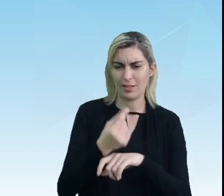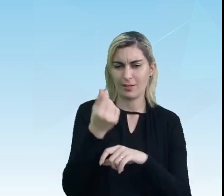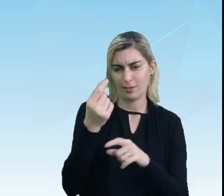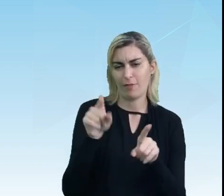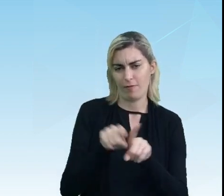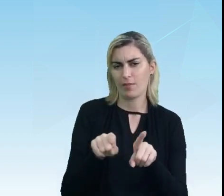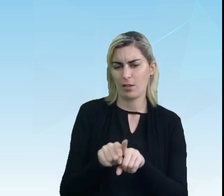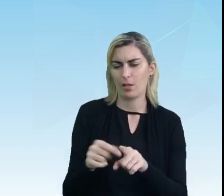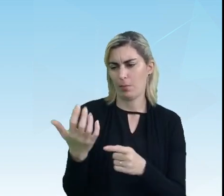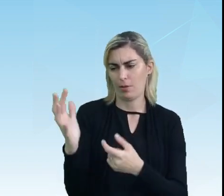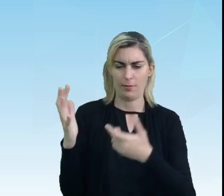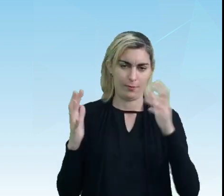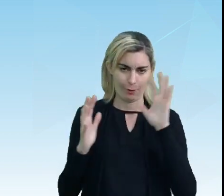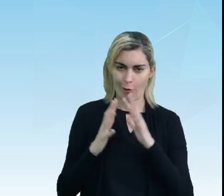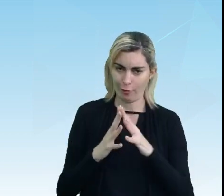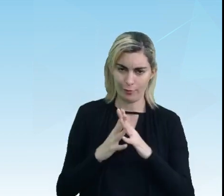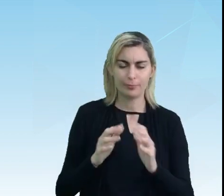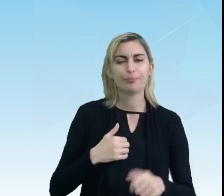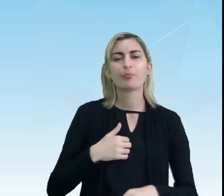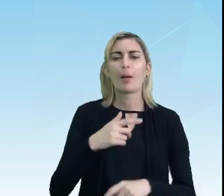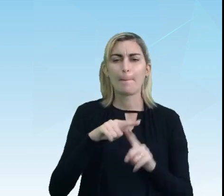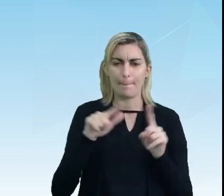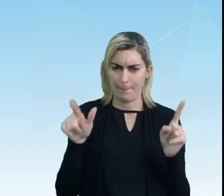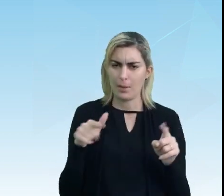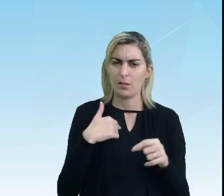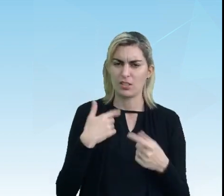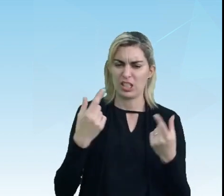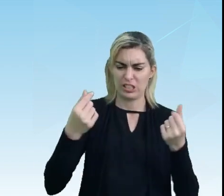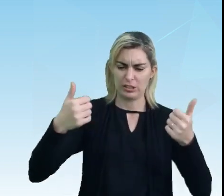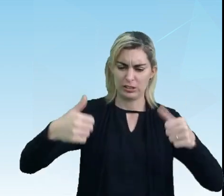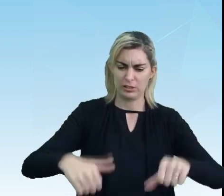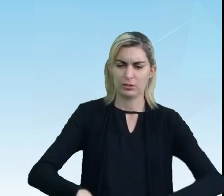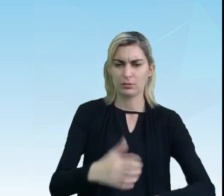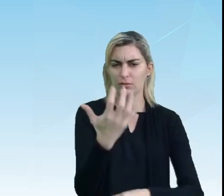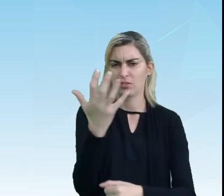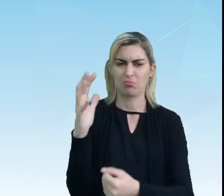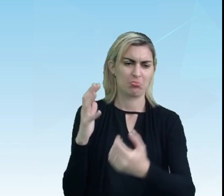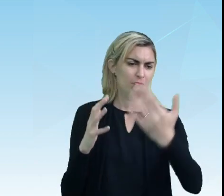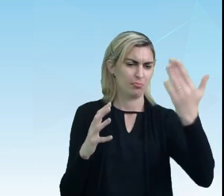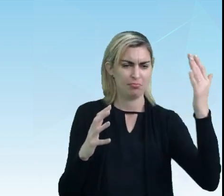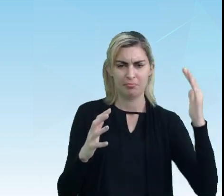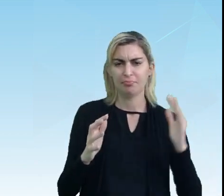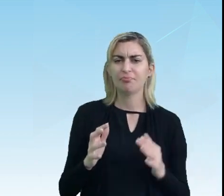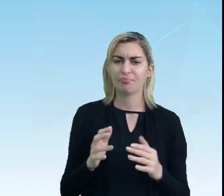também falando sobre o meio ambiente. Então, vai gerar isso uma crise ecológica, tá, gente?